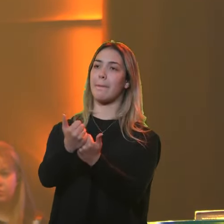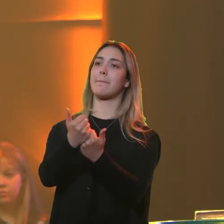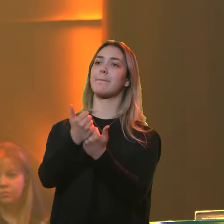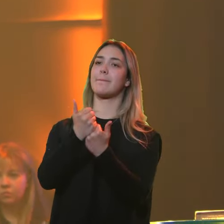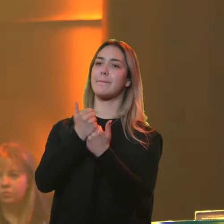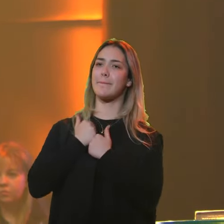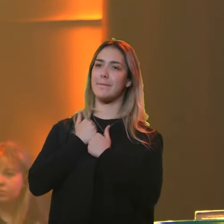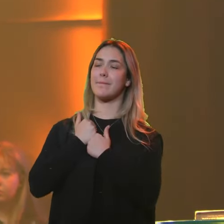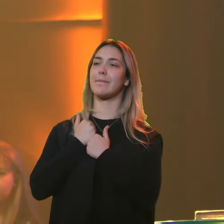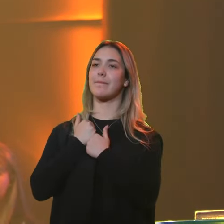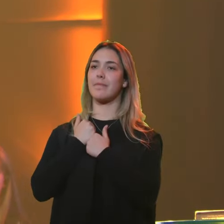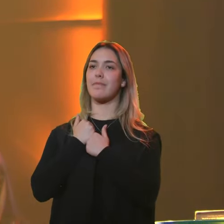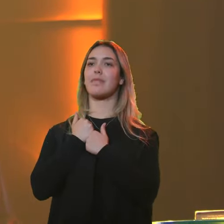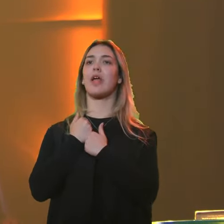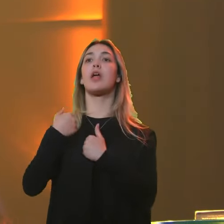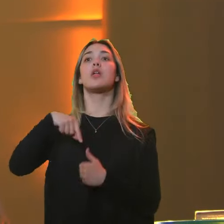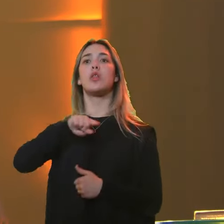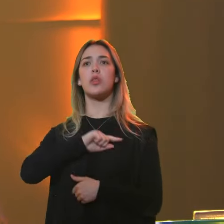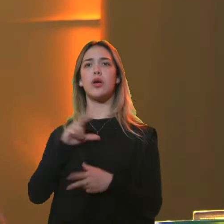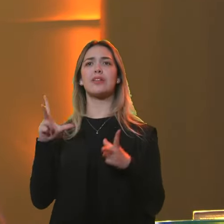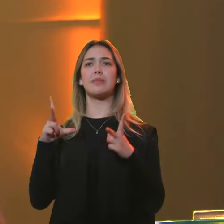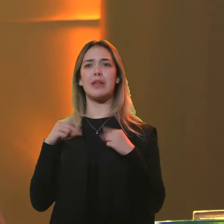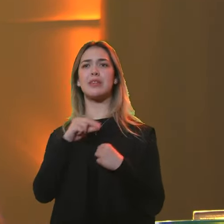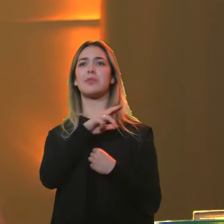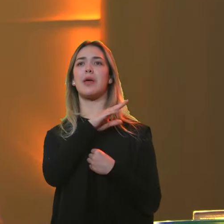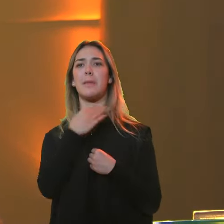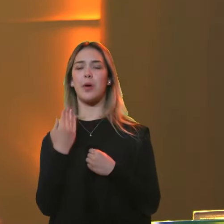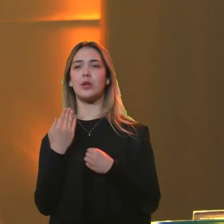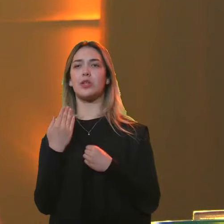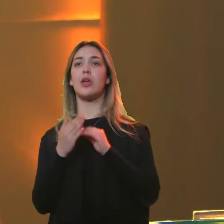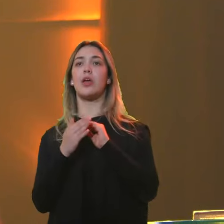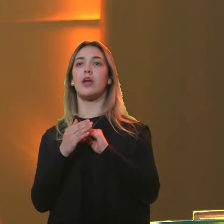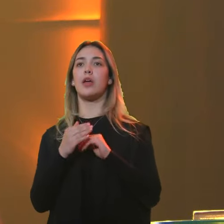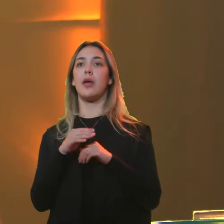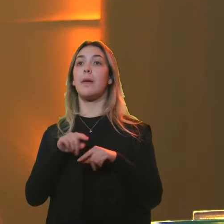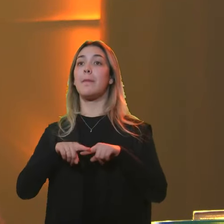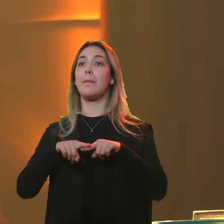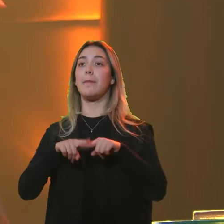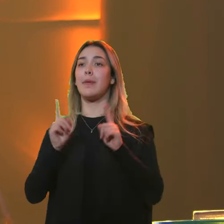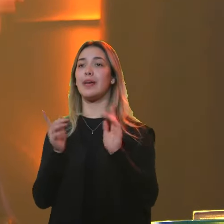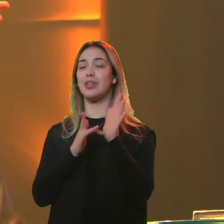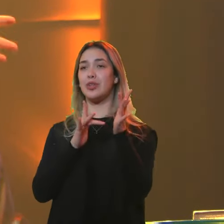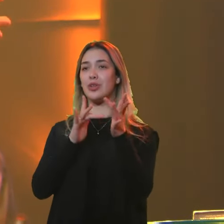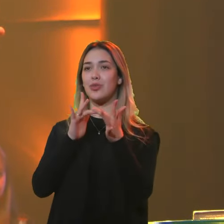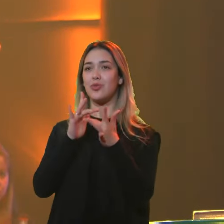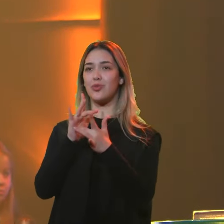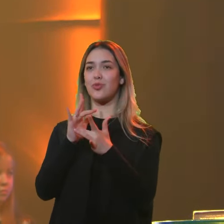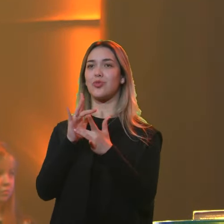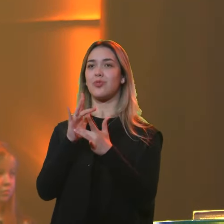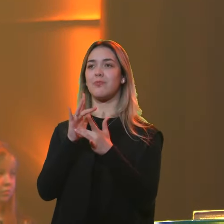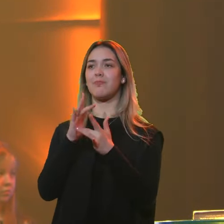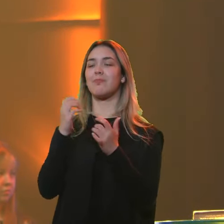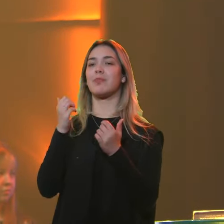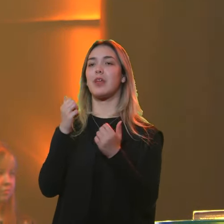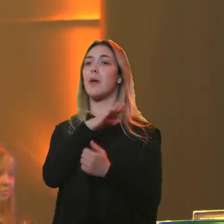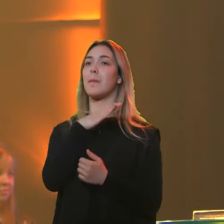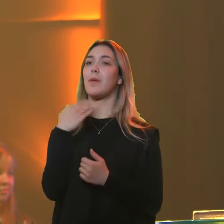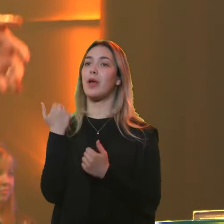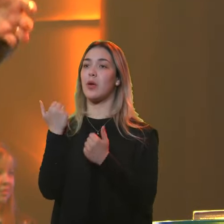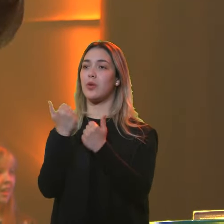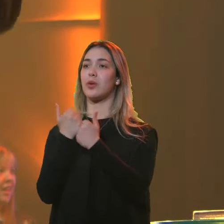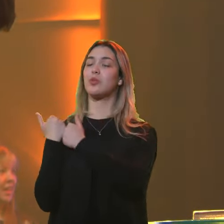e sofreu a condenação no nosso lugar. Você imagina só morrer com pregos perfurando as suas mãos e os seus